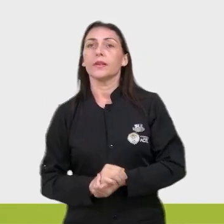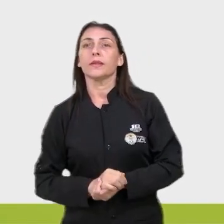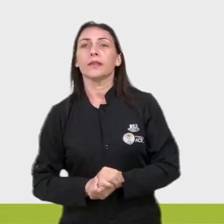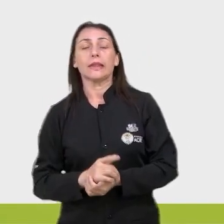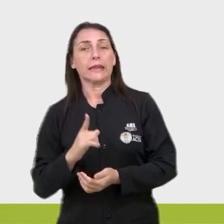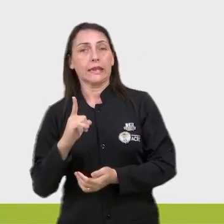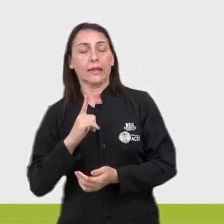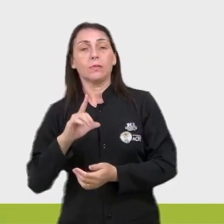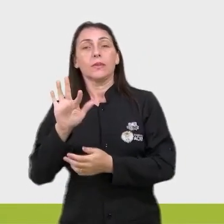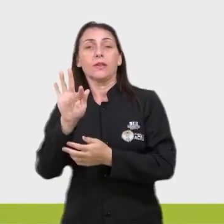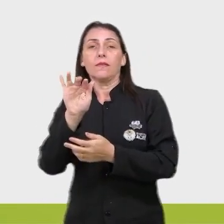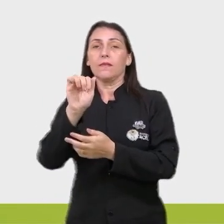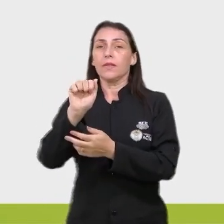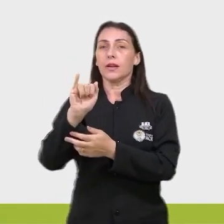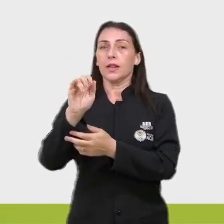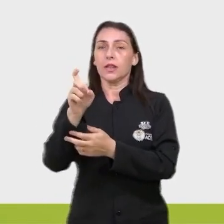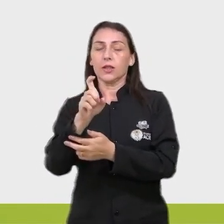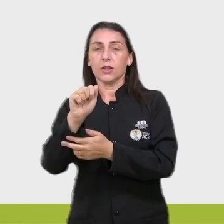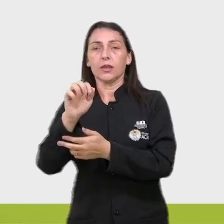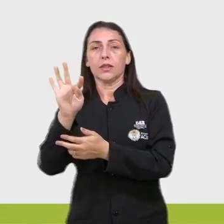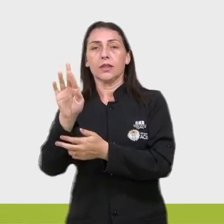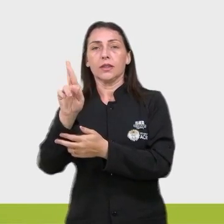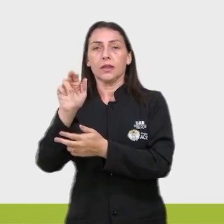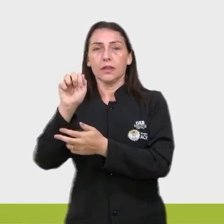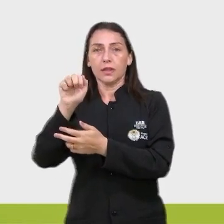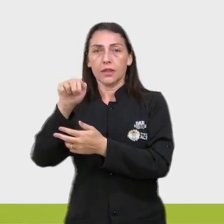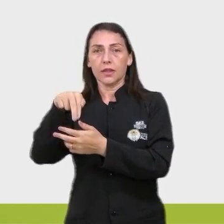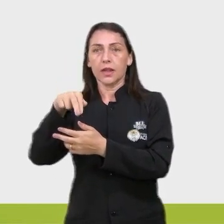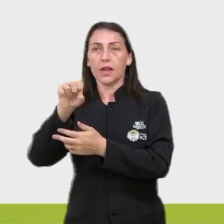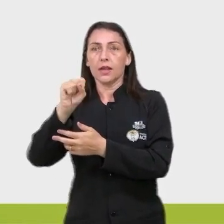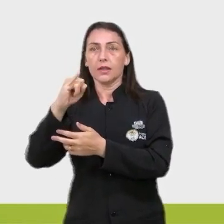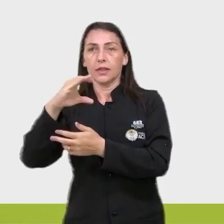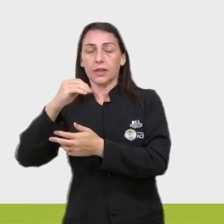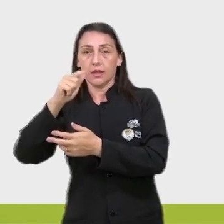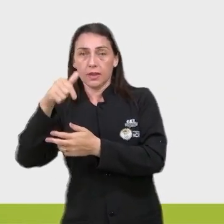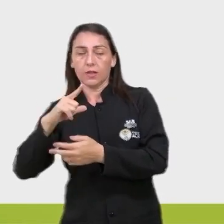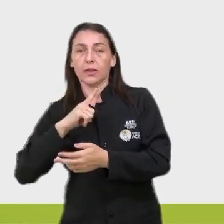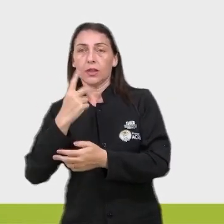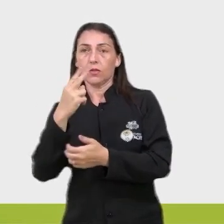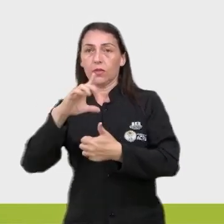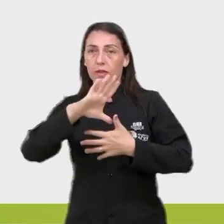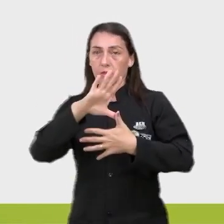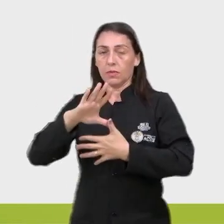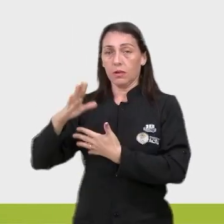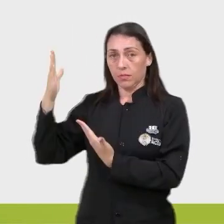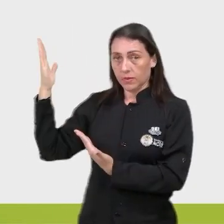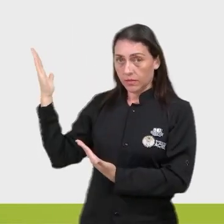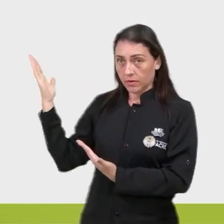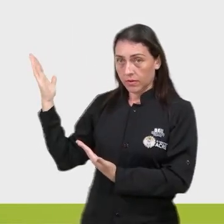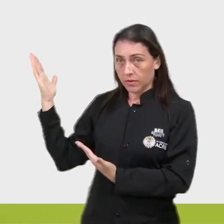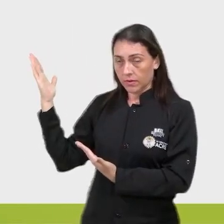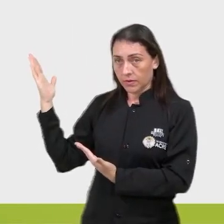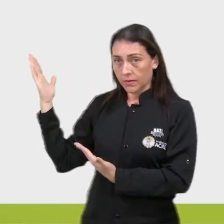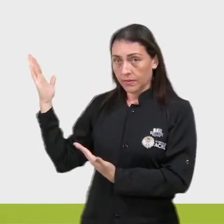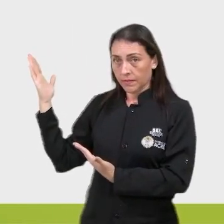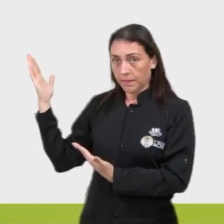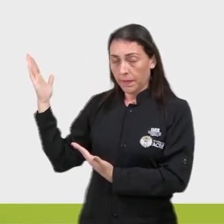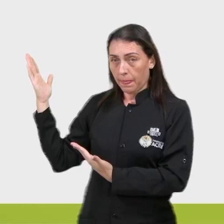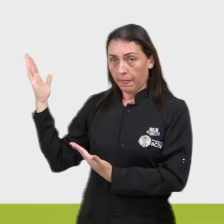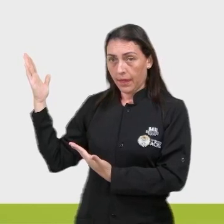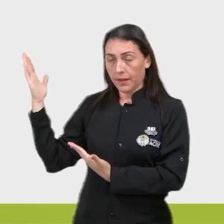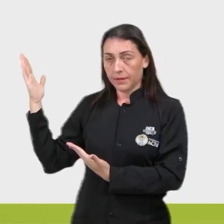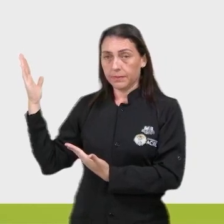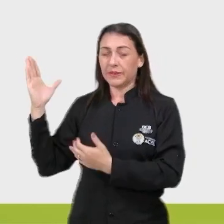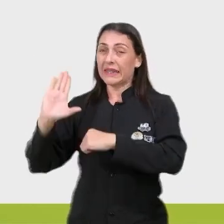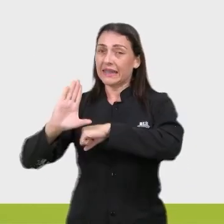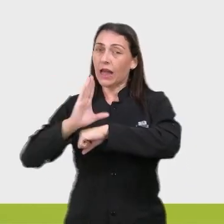E nós temos aí as faixas de transição, tá? Então tem aqui dois mapas ali para ilustrar para vocês, né? Que as faixas de transição aparecem aqui em